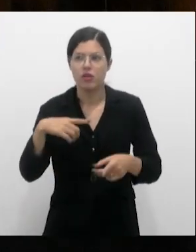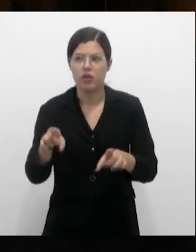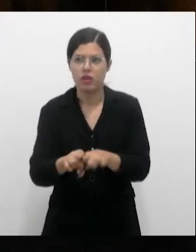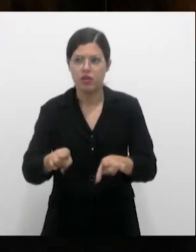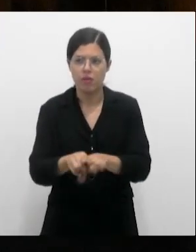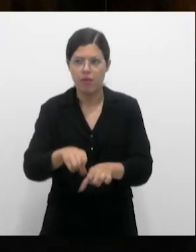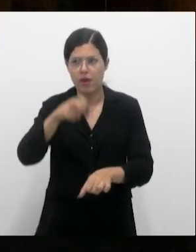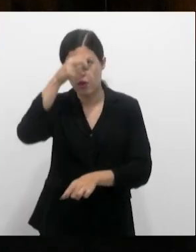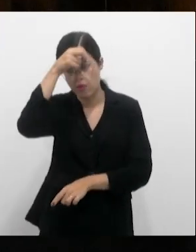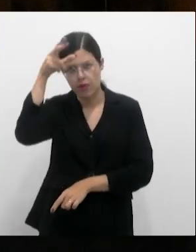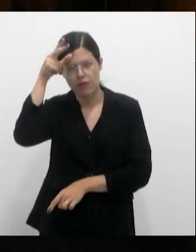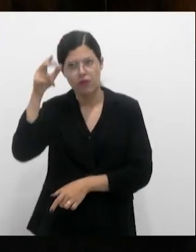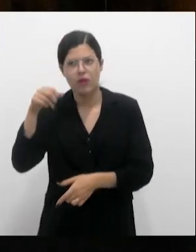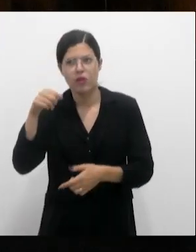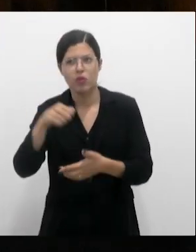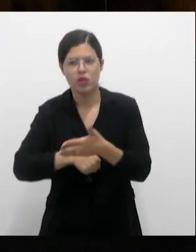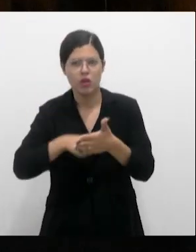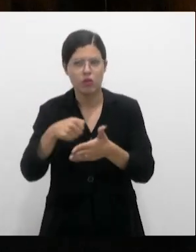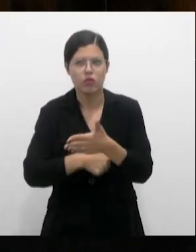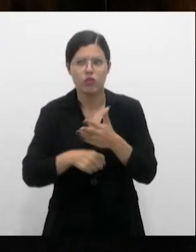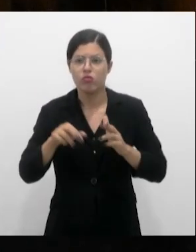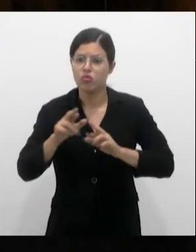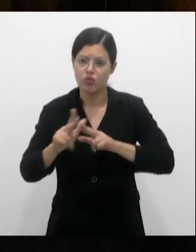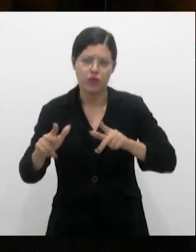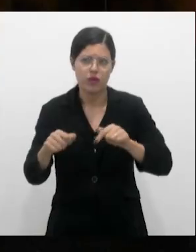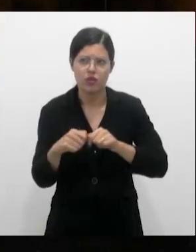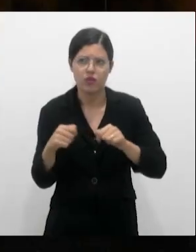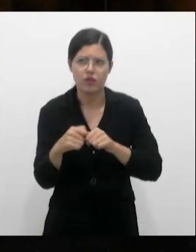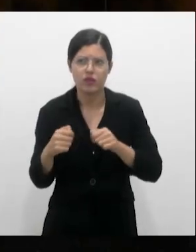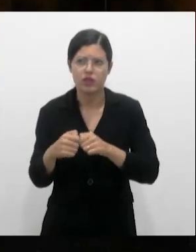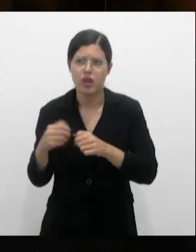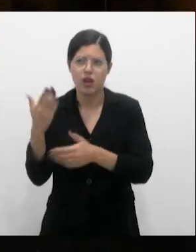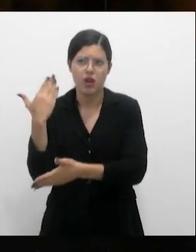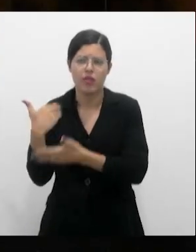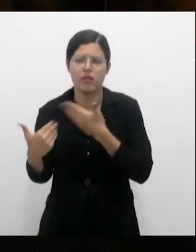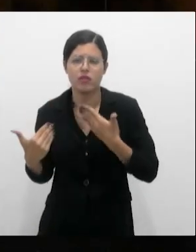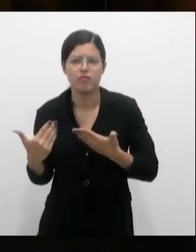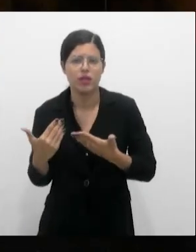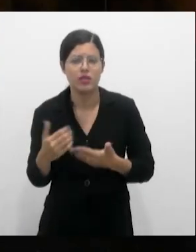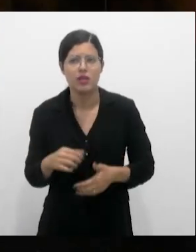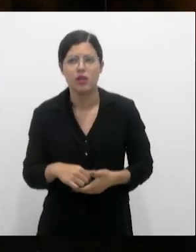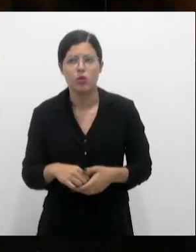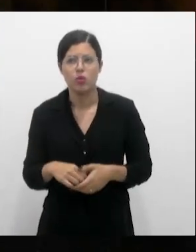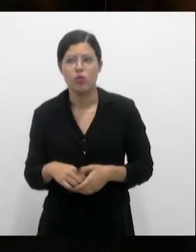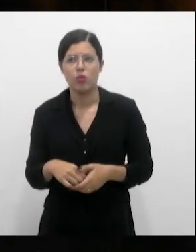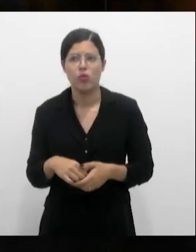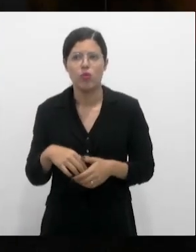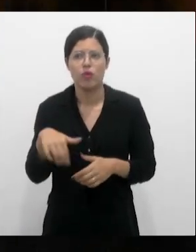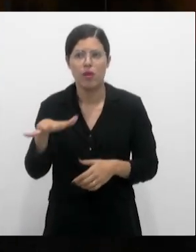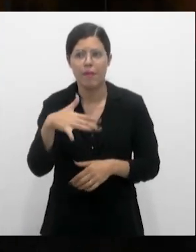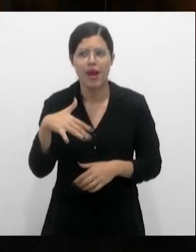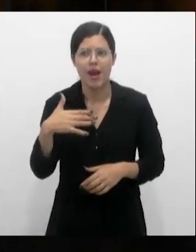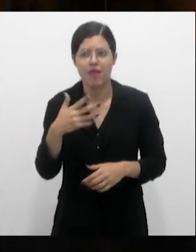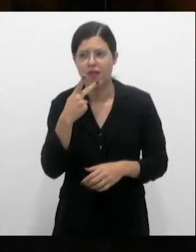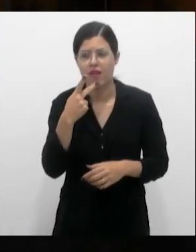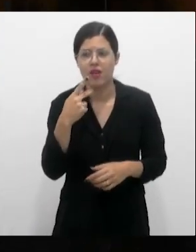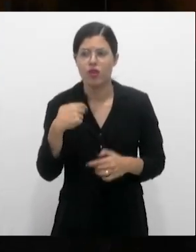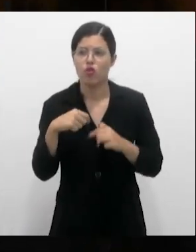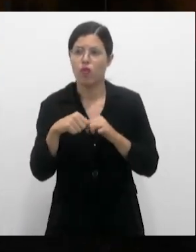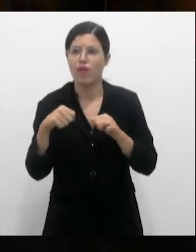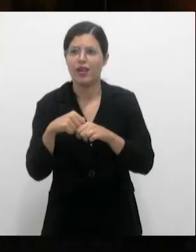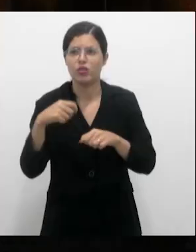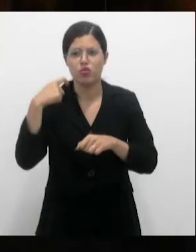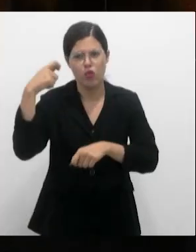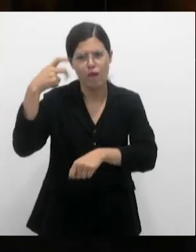firme naquela situação. Diferente do que fizeram dias atrás, foram na minha região e falar que eu faço muito vídeo negativo.